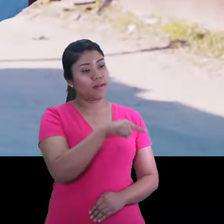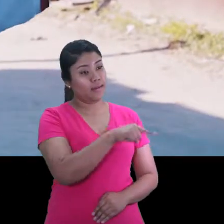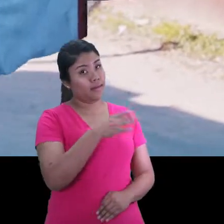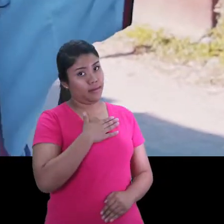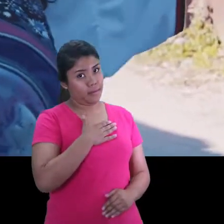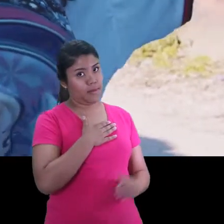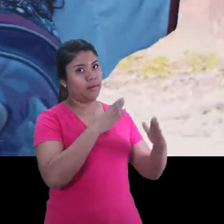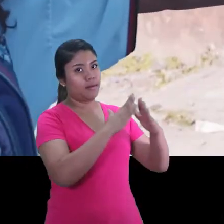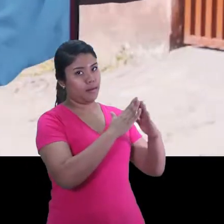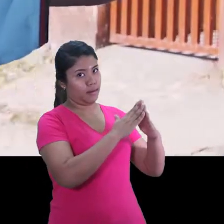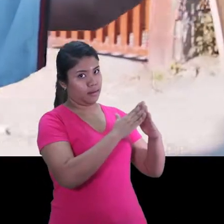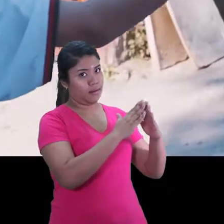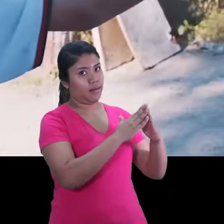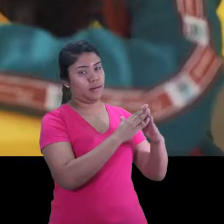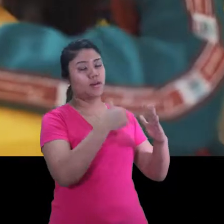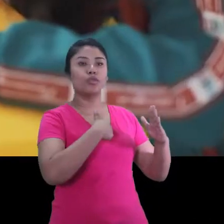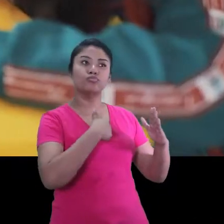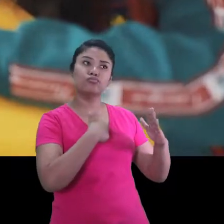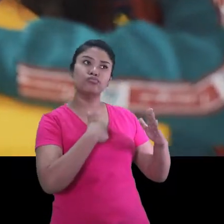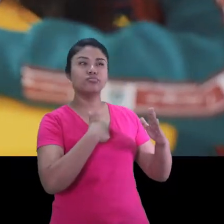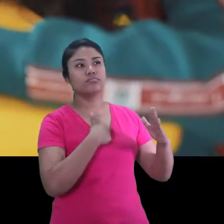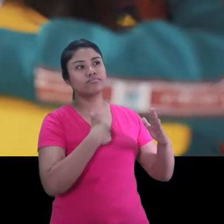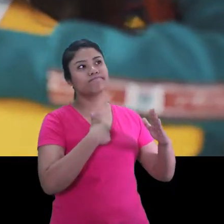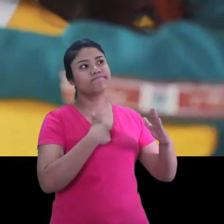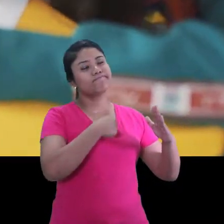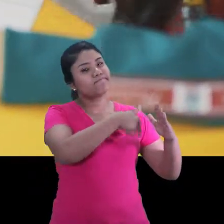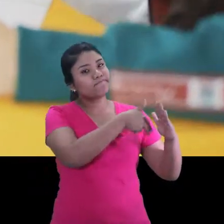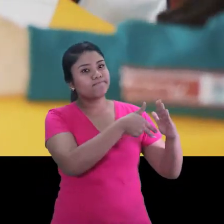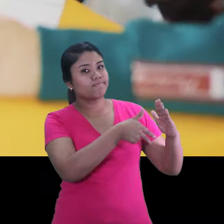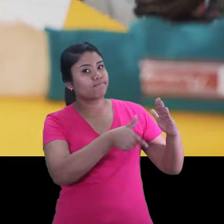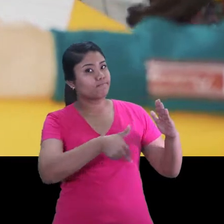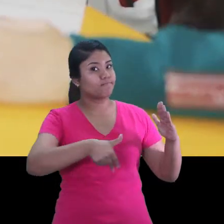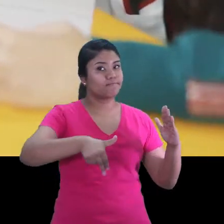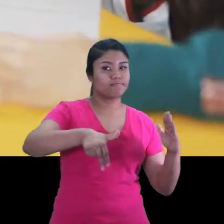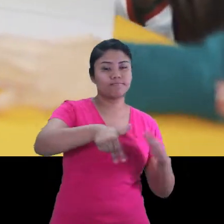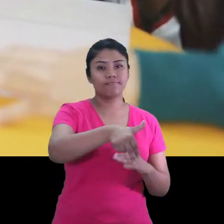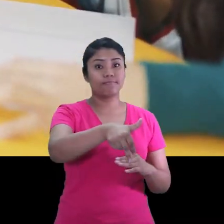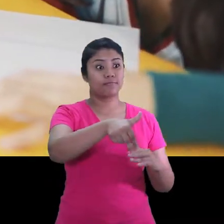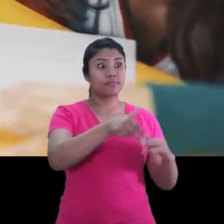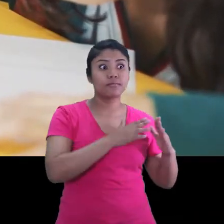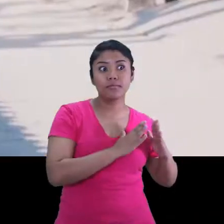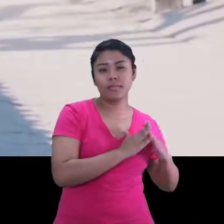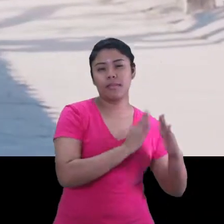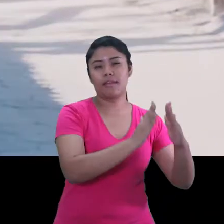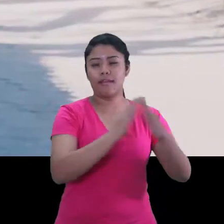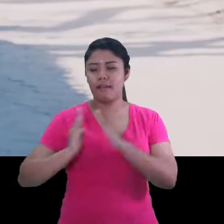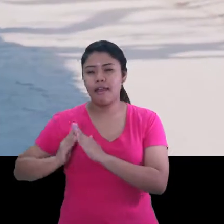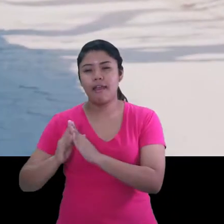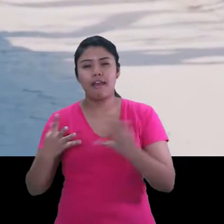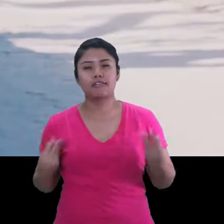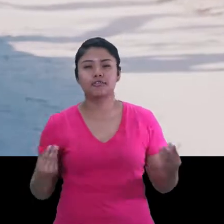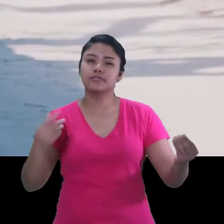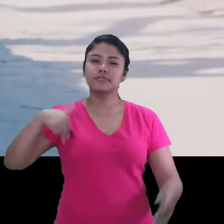Aqui é a minha casa. Eu saio daqui, venho, ando e